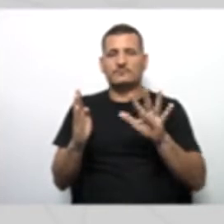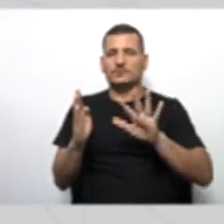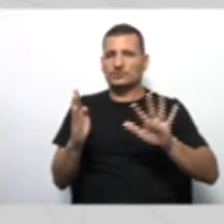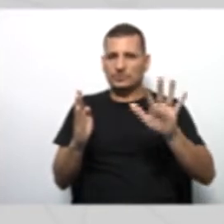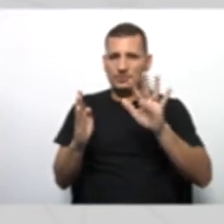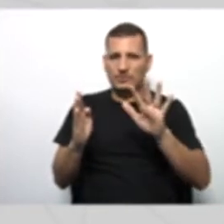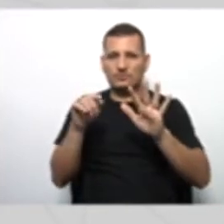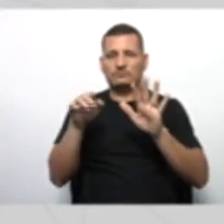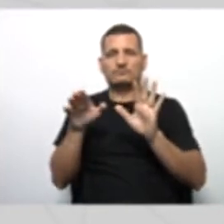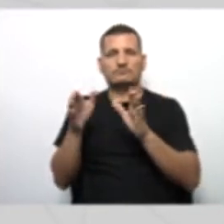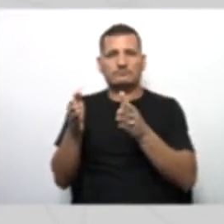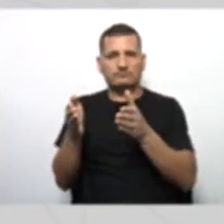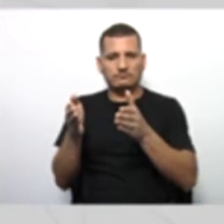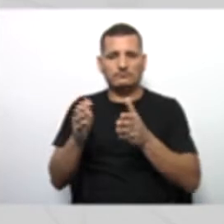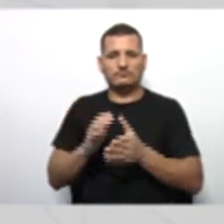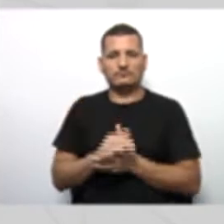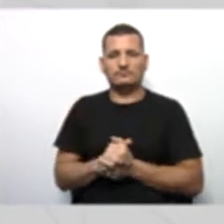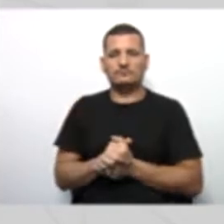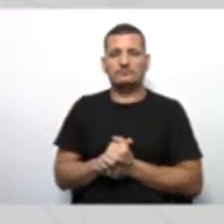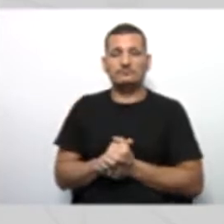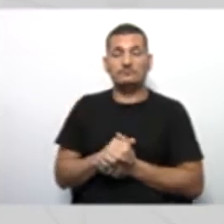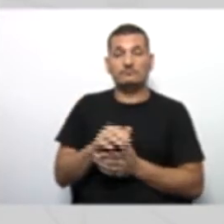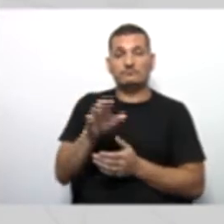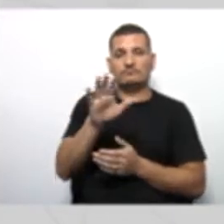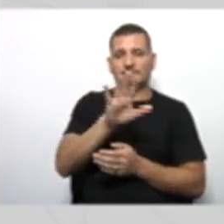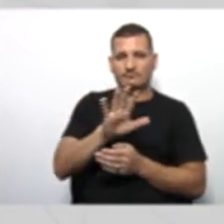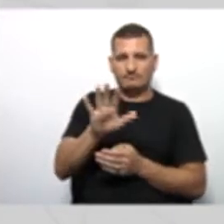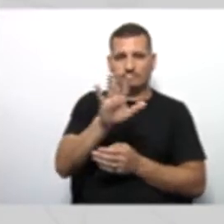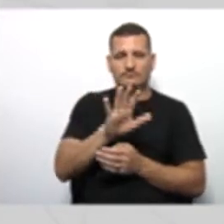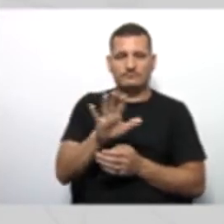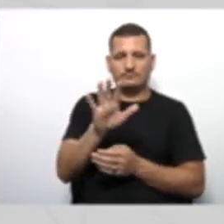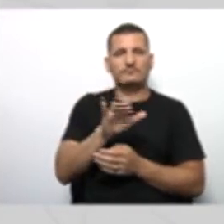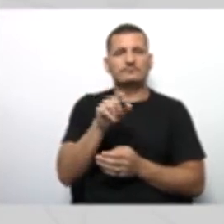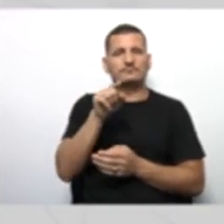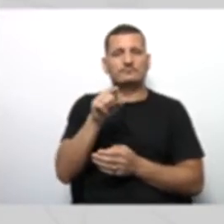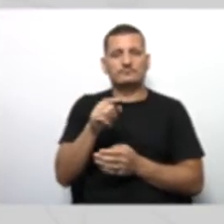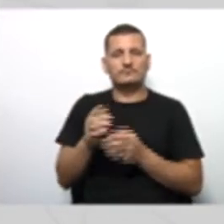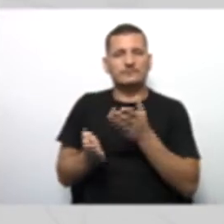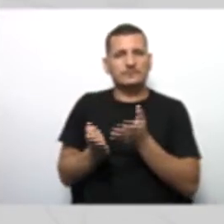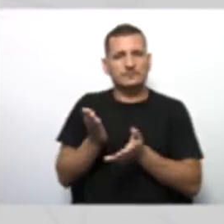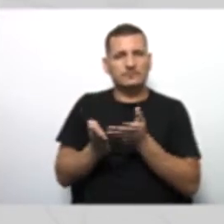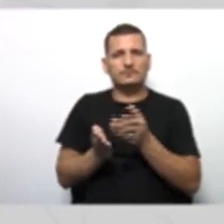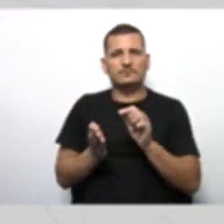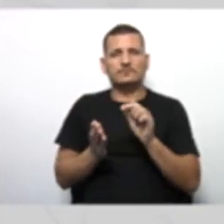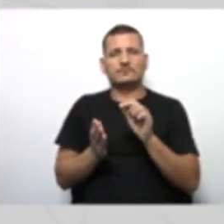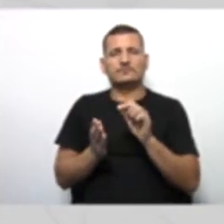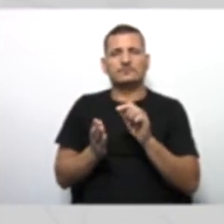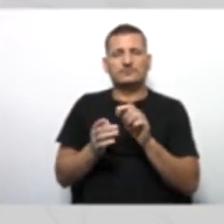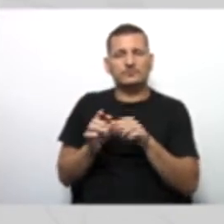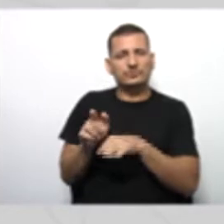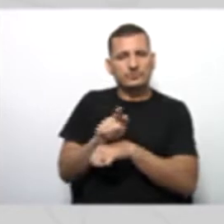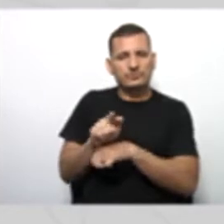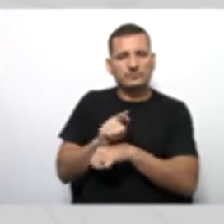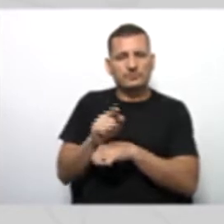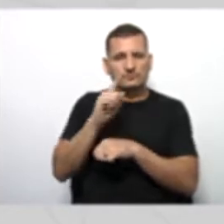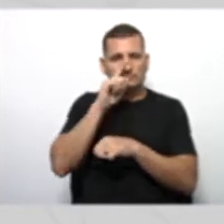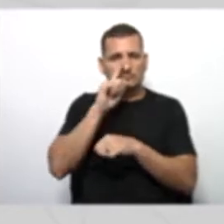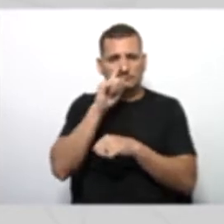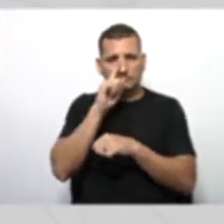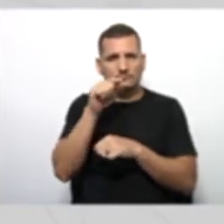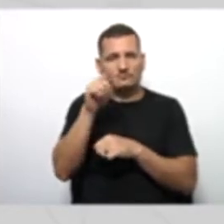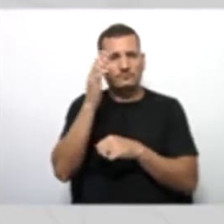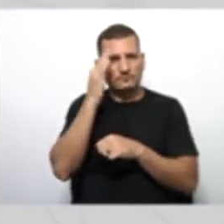E aí dentro desse cenário é que você vai tratar o escopo do gerenciamento de risco. A gente viu que a gente tem o